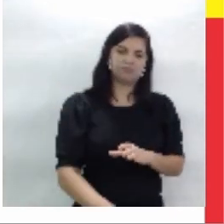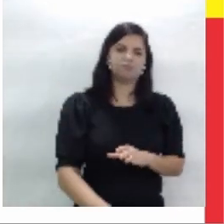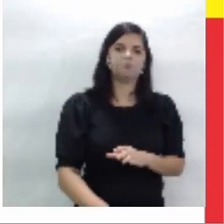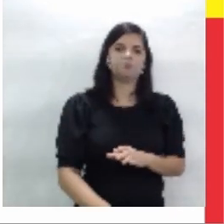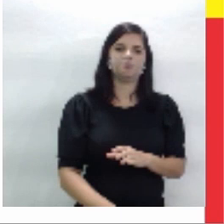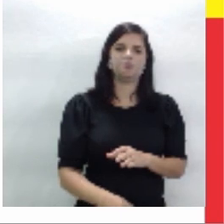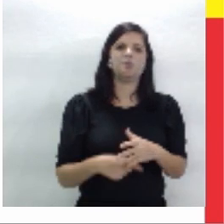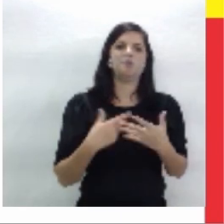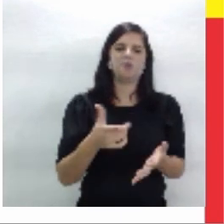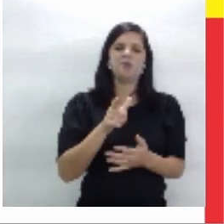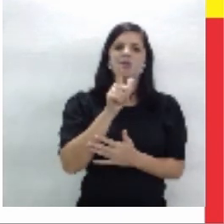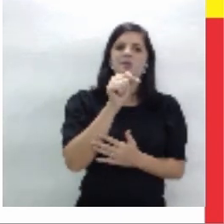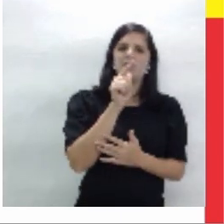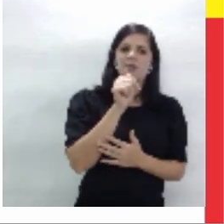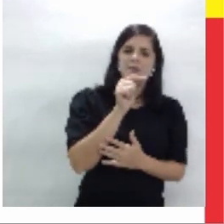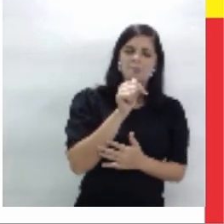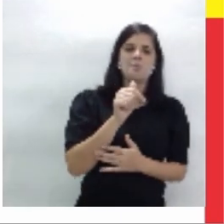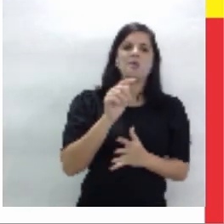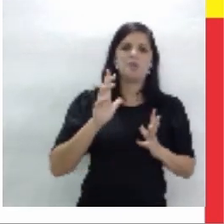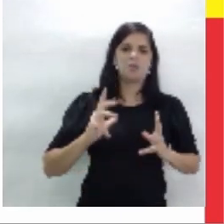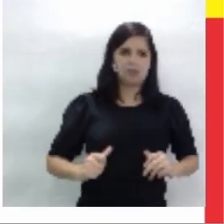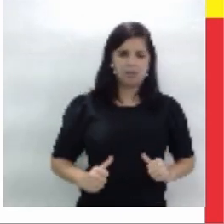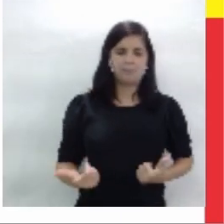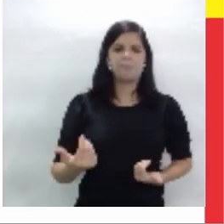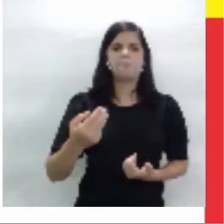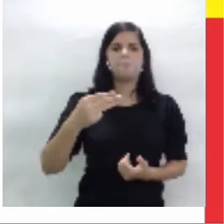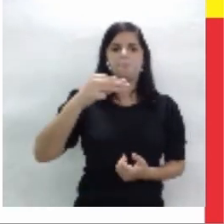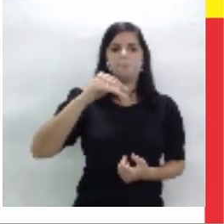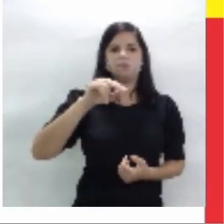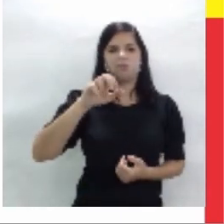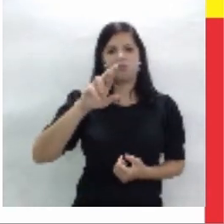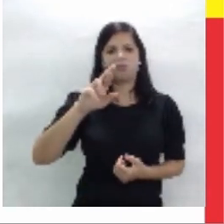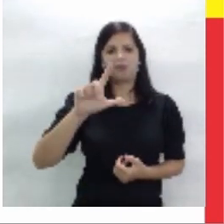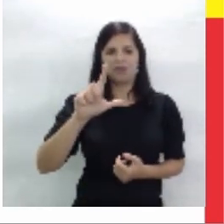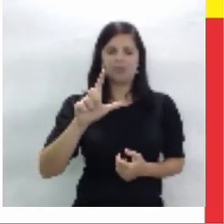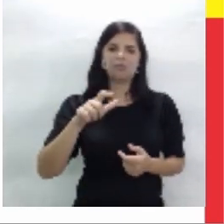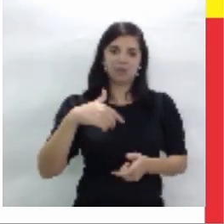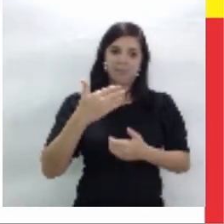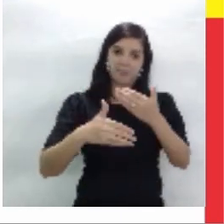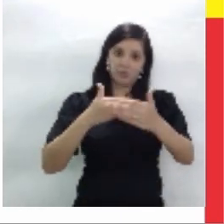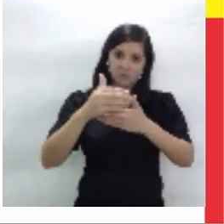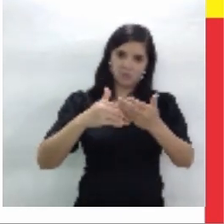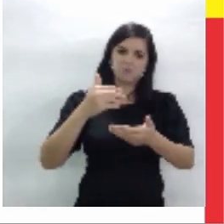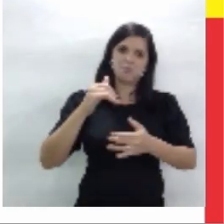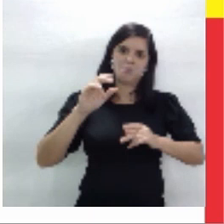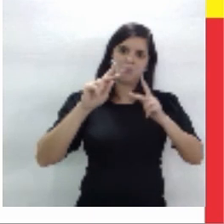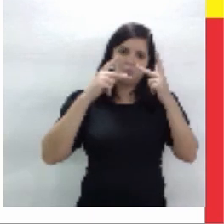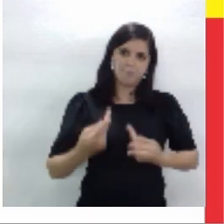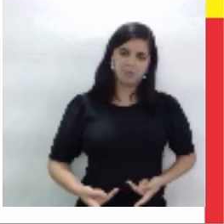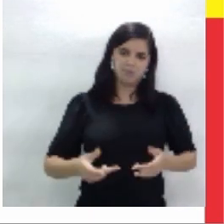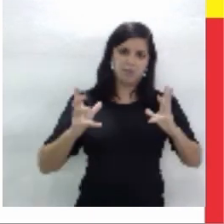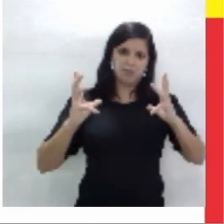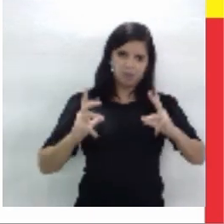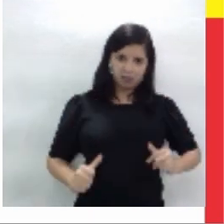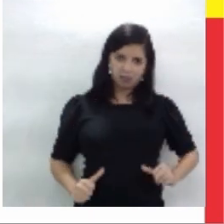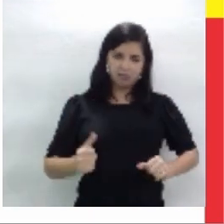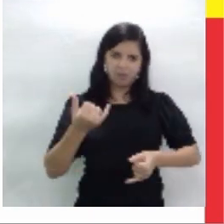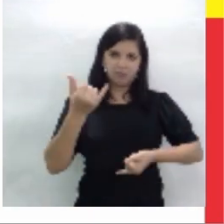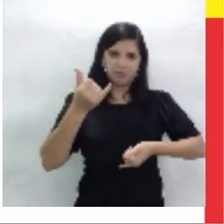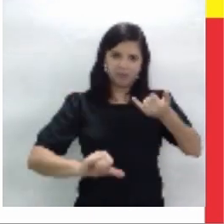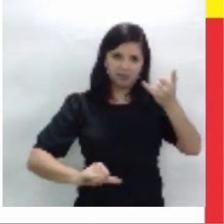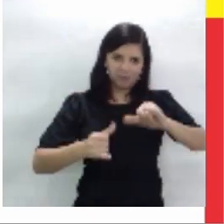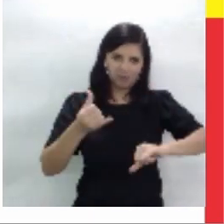tá? E é uma água mineral, é uma água que muitas vezes passa por algum processo aí humano, né, de limpeza, só para tirar